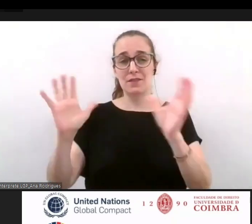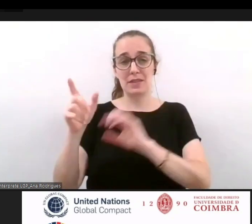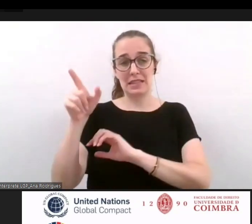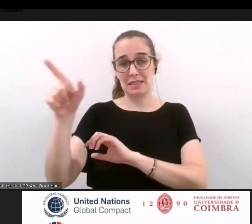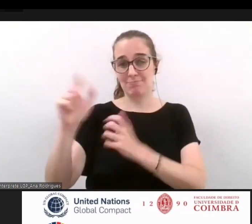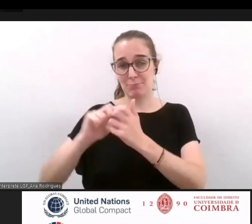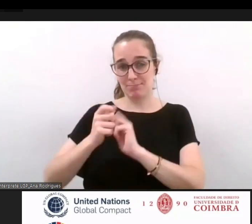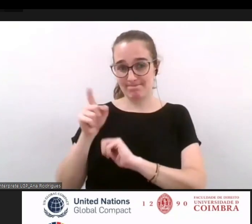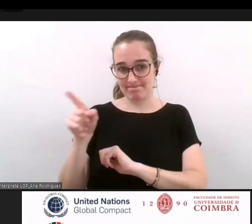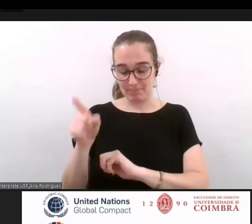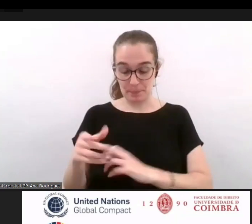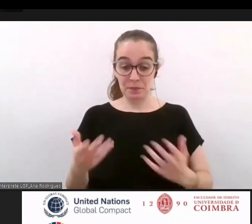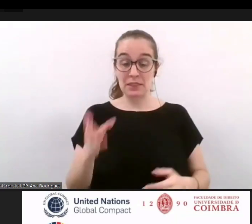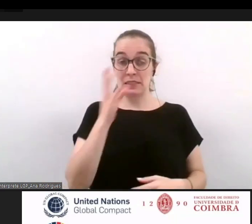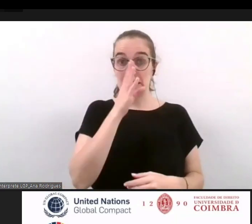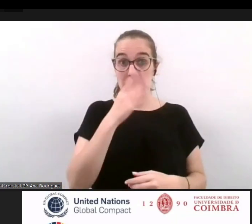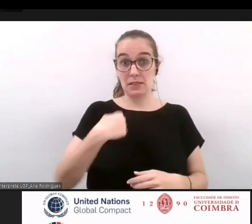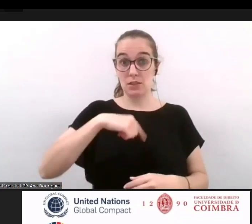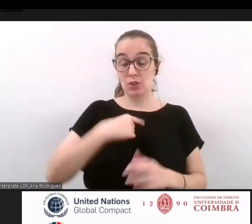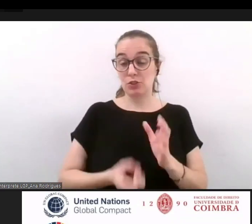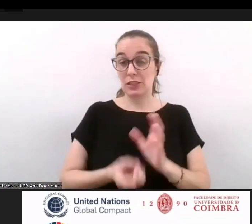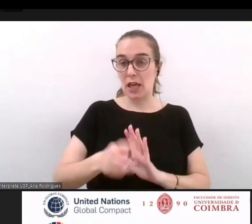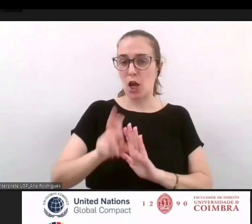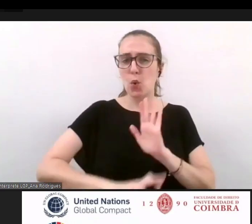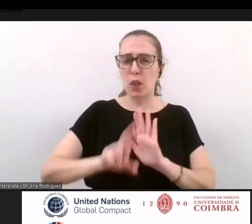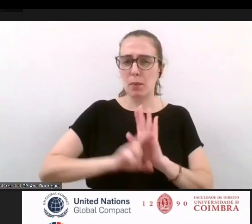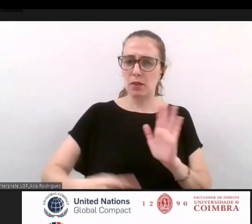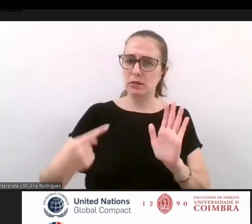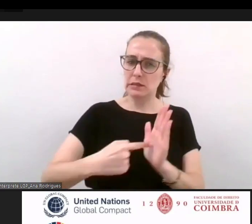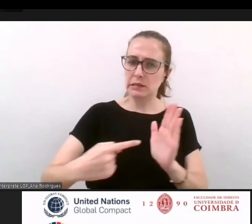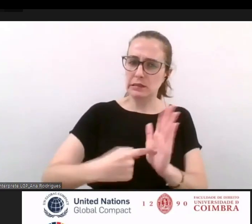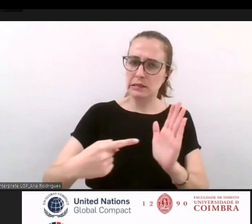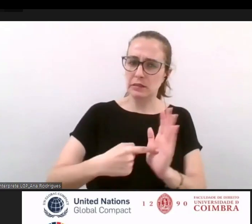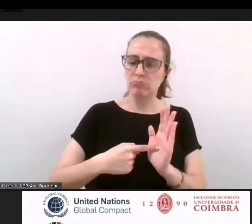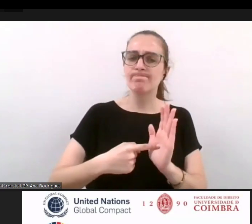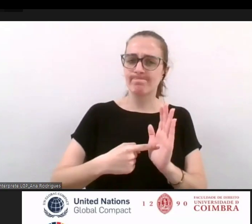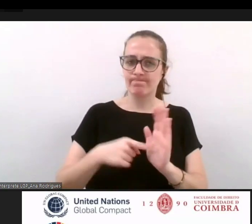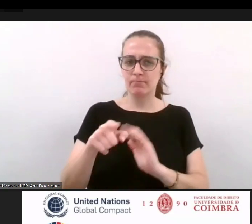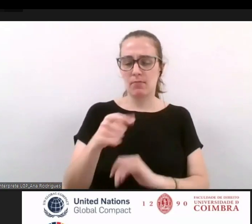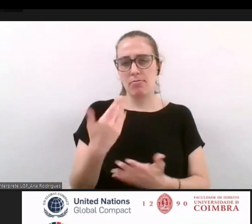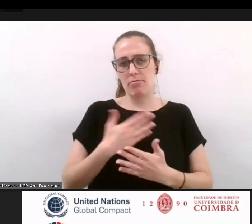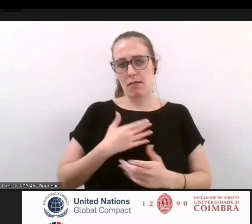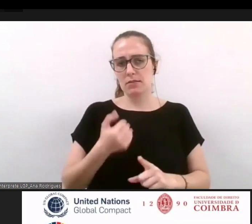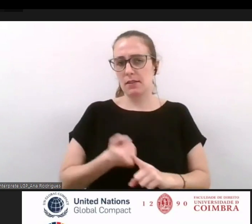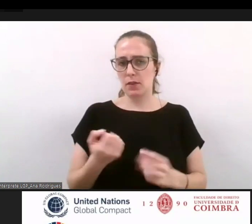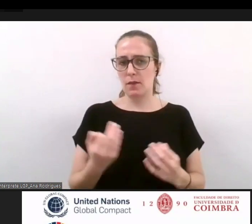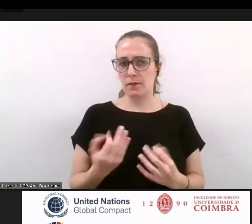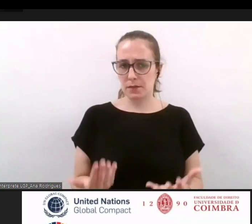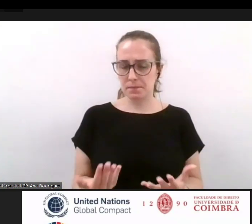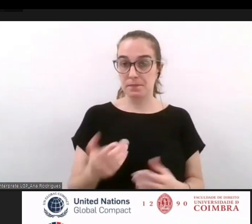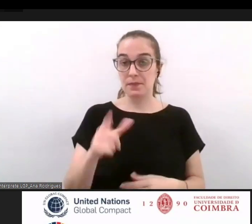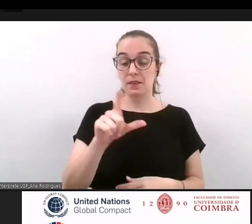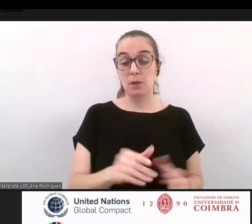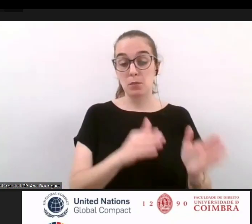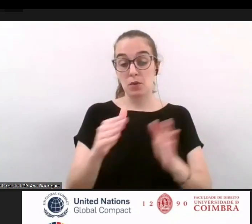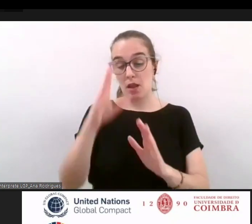estabelecer regulamentações mais rígidas nesse domínio pode ser bastante desafiante. E é aqui que achamos também que a